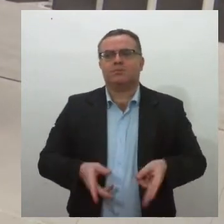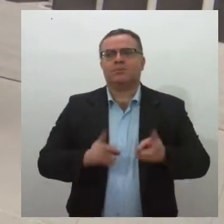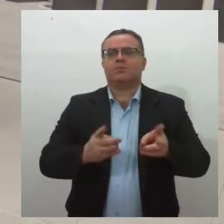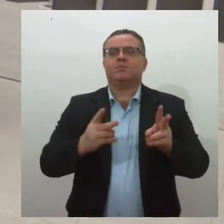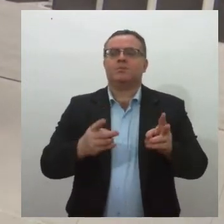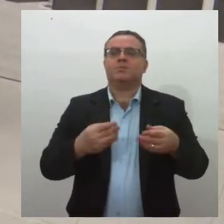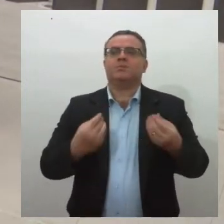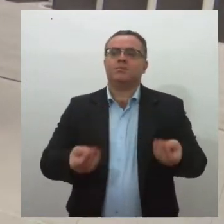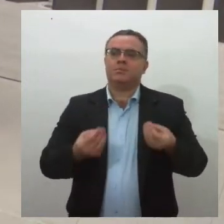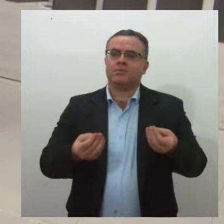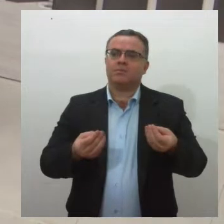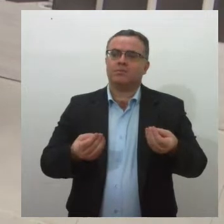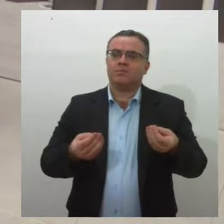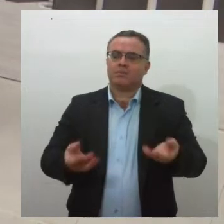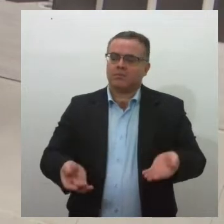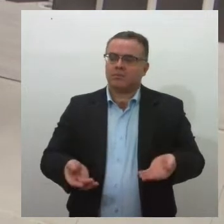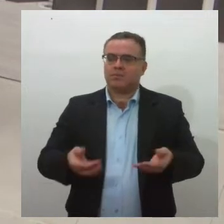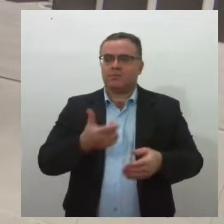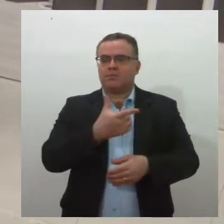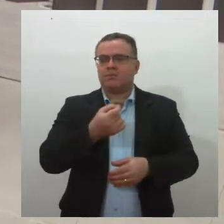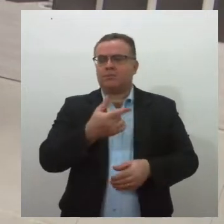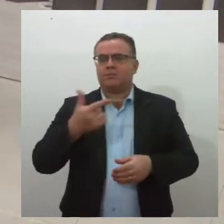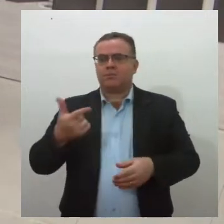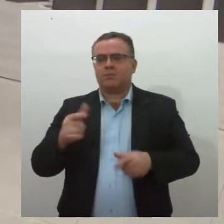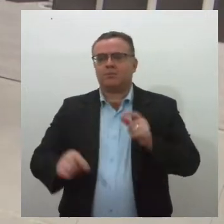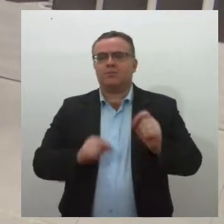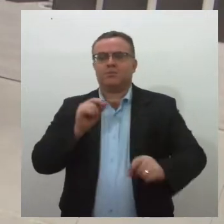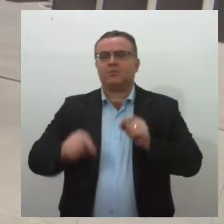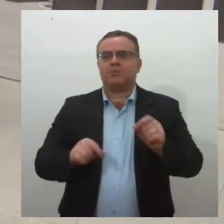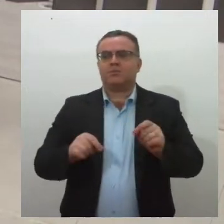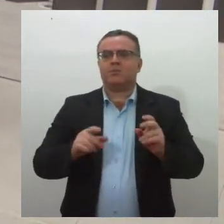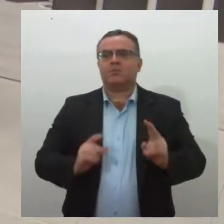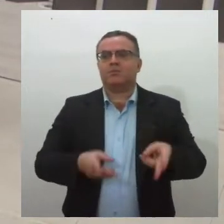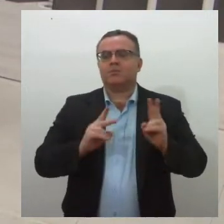de 2022 de uma forma mais tranquila, consiga sanar essas dívidas?